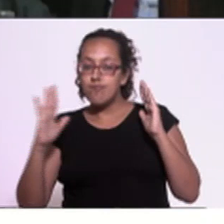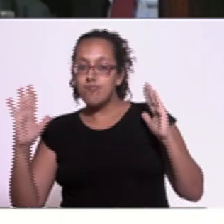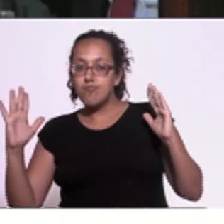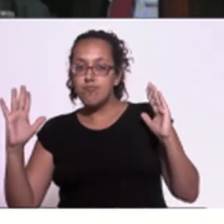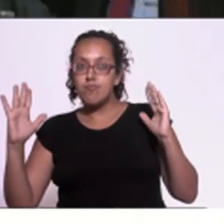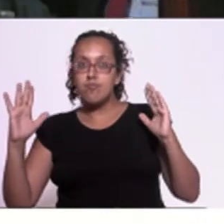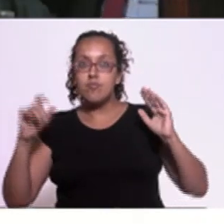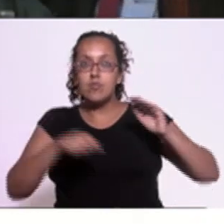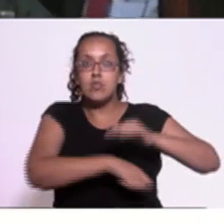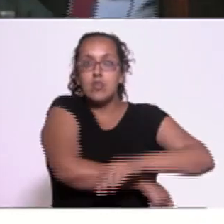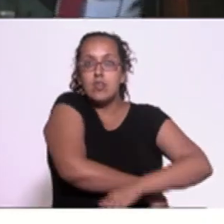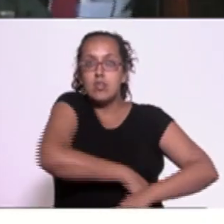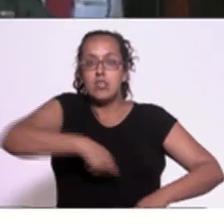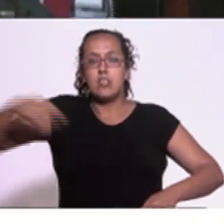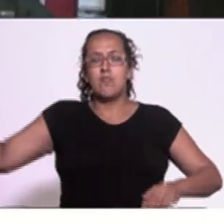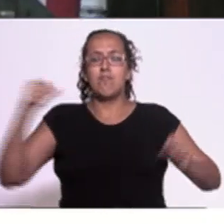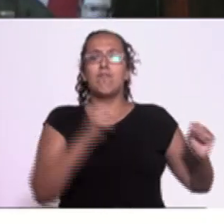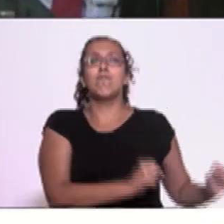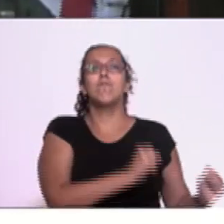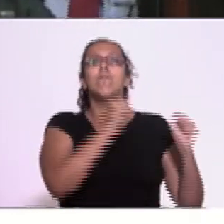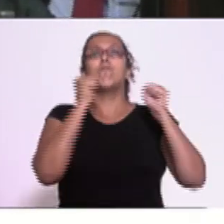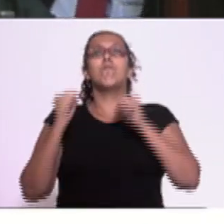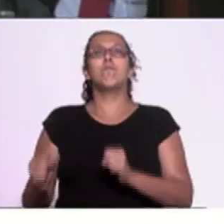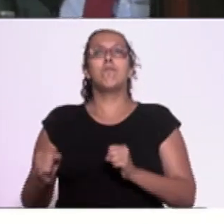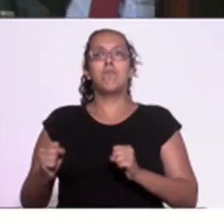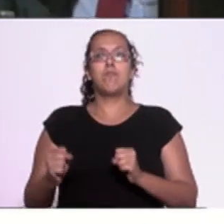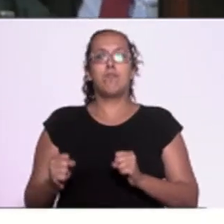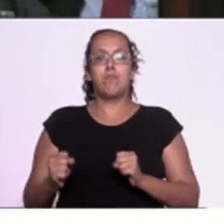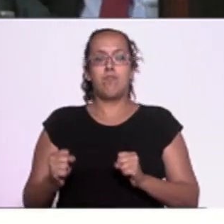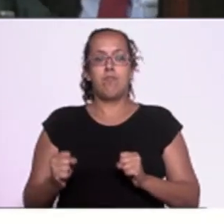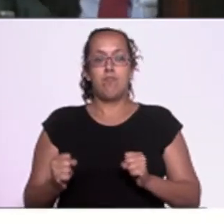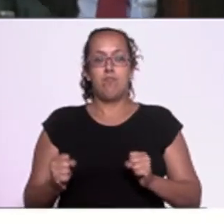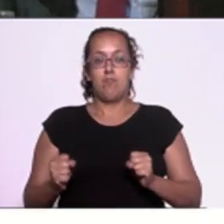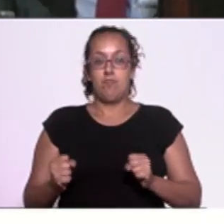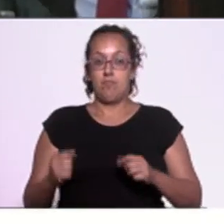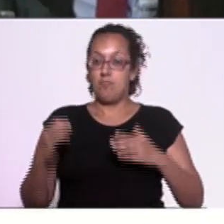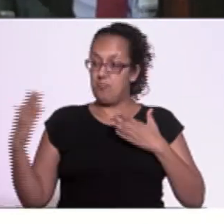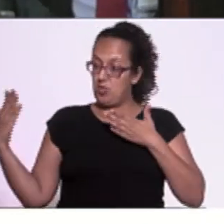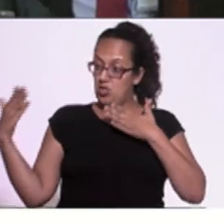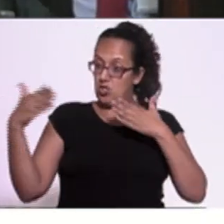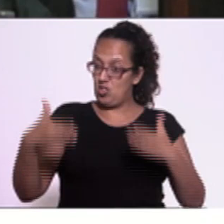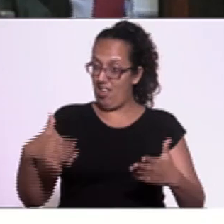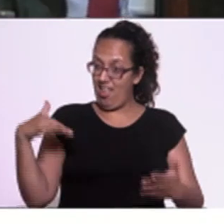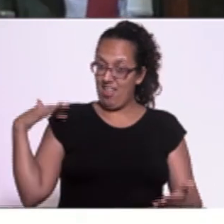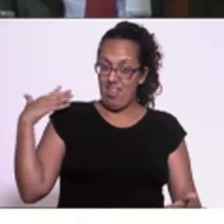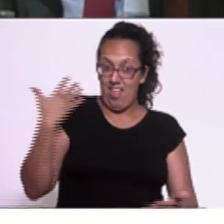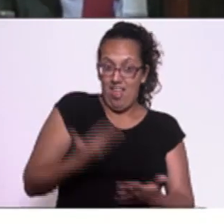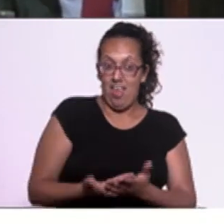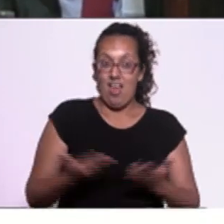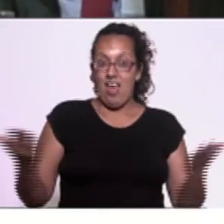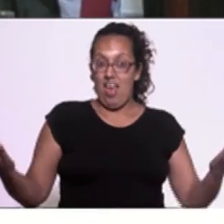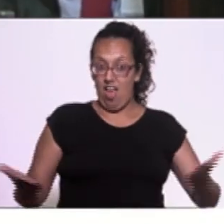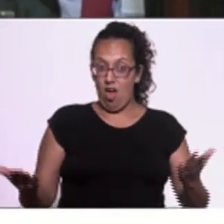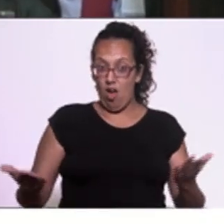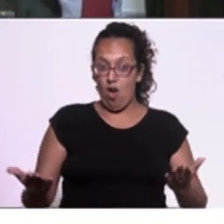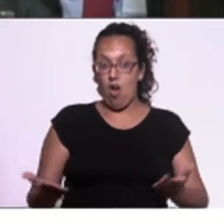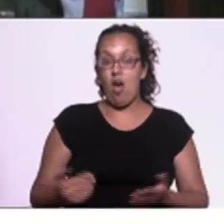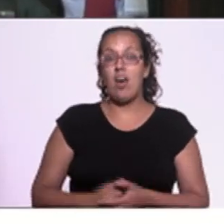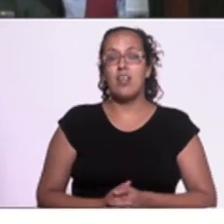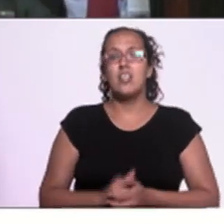República foi proclamada. Da chegada de Dom João até agora,